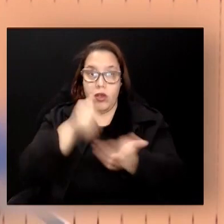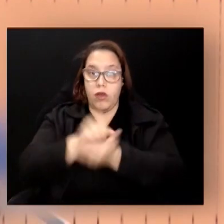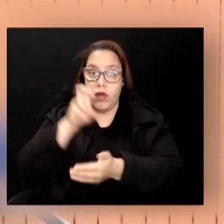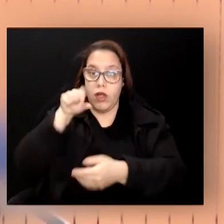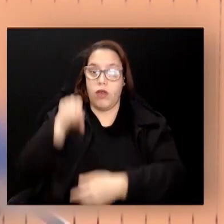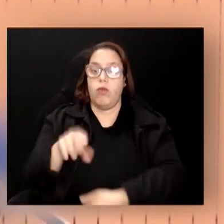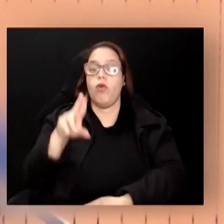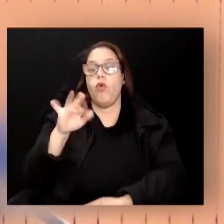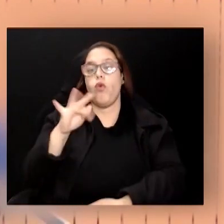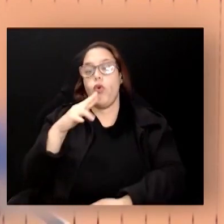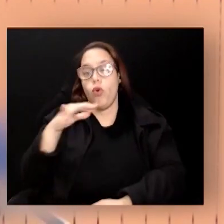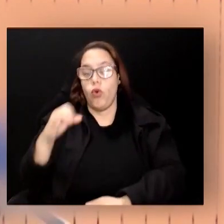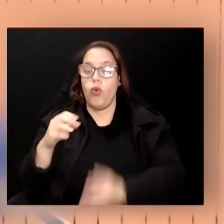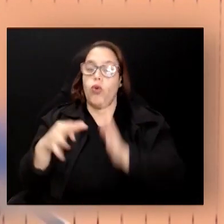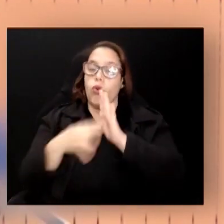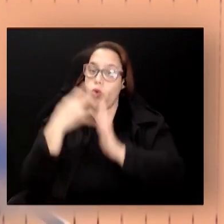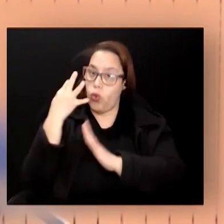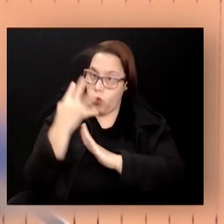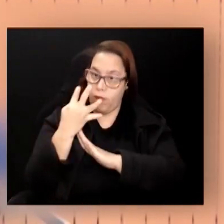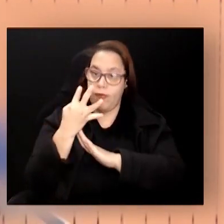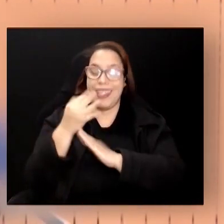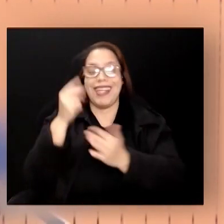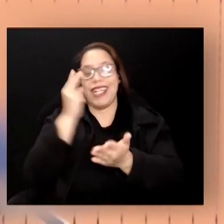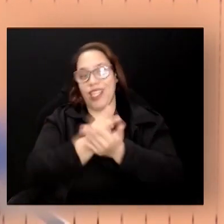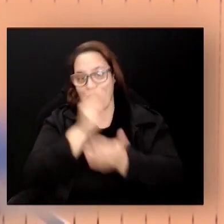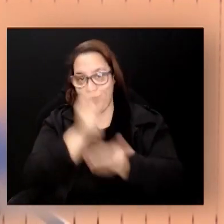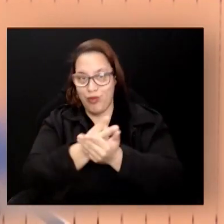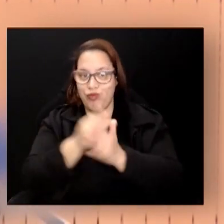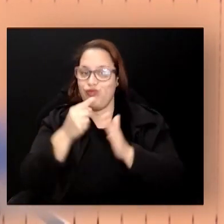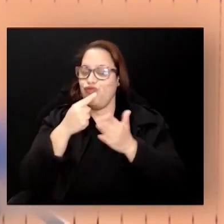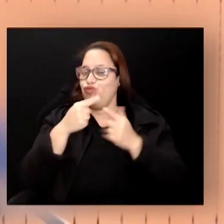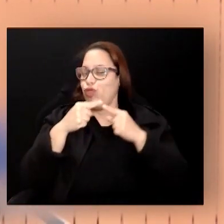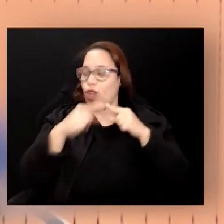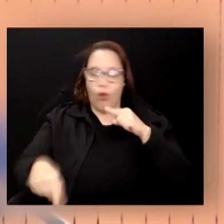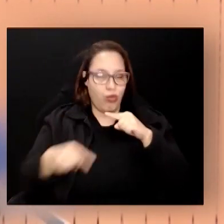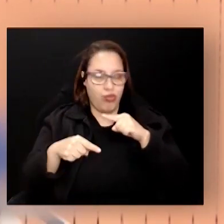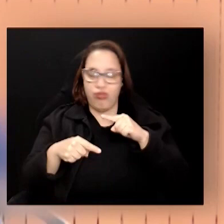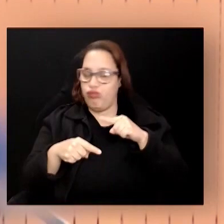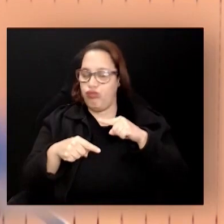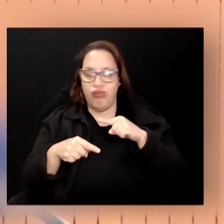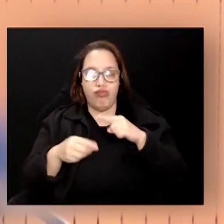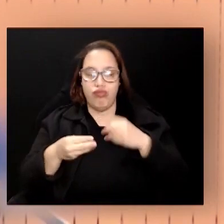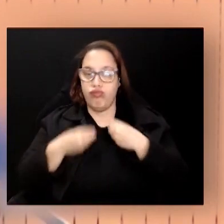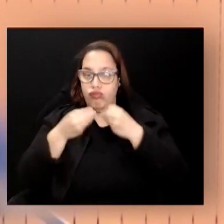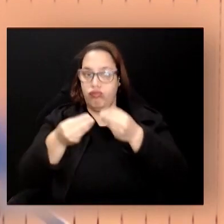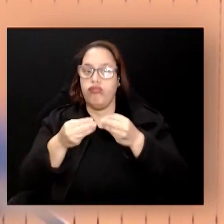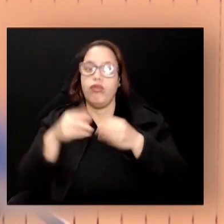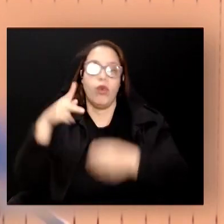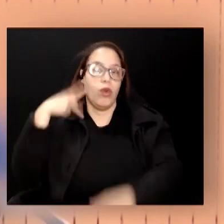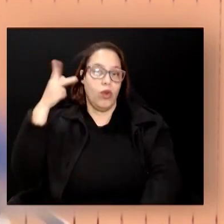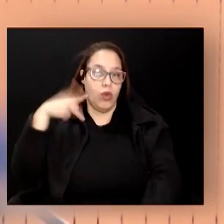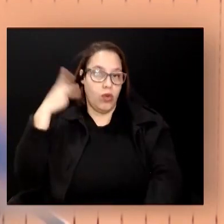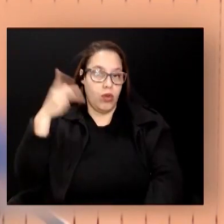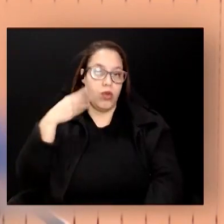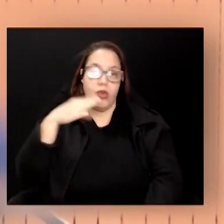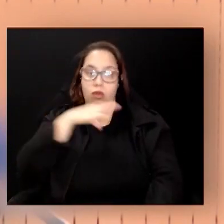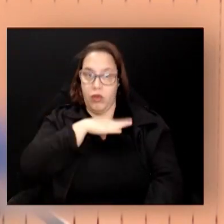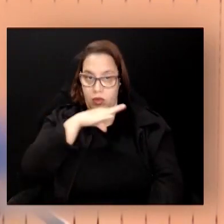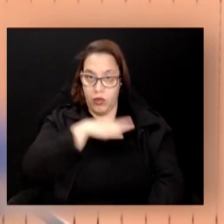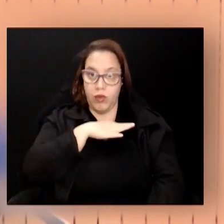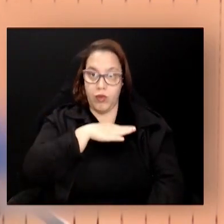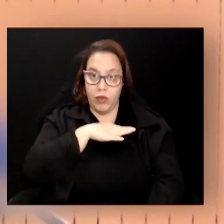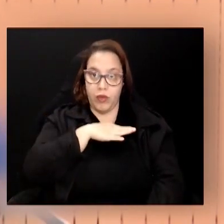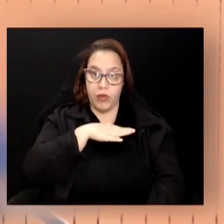Quarta etapa, se persistir o descumprimento, o caso será encaminhado à Procuradoria-Geral do município para adoção das